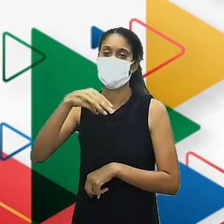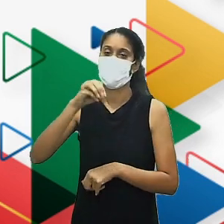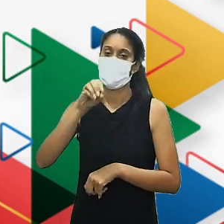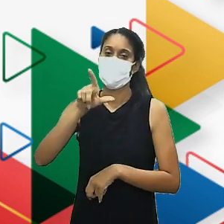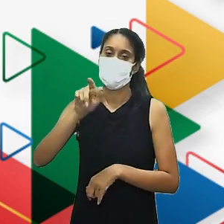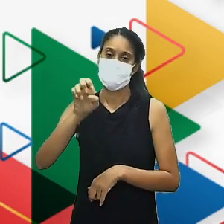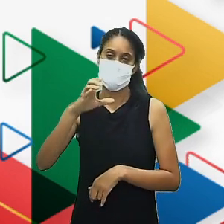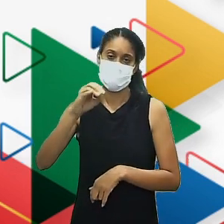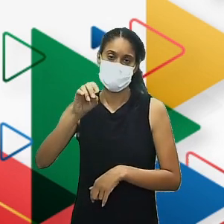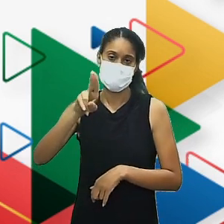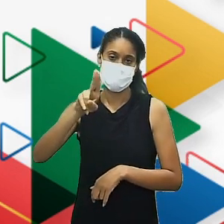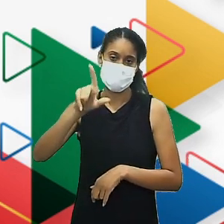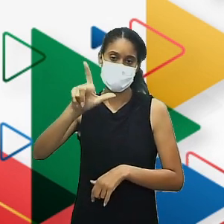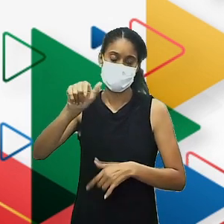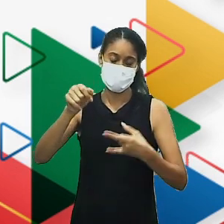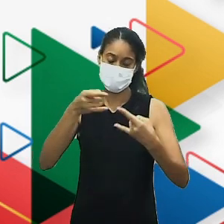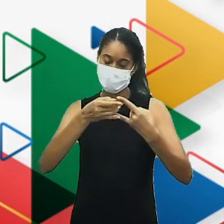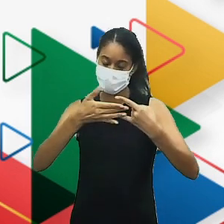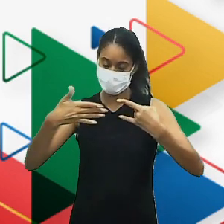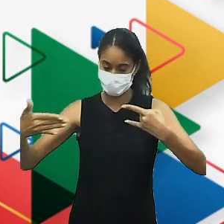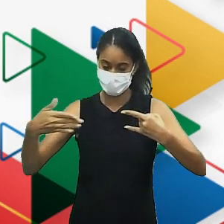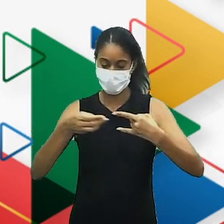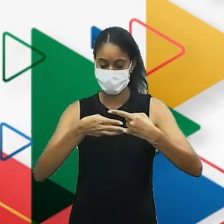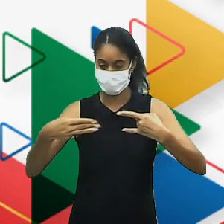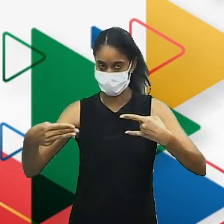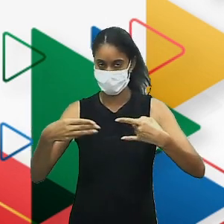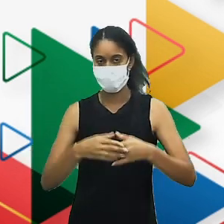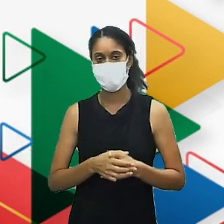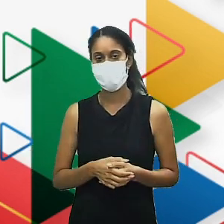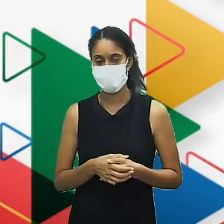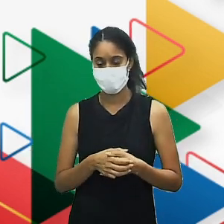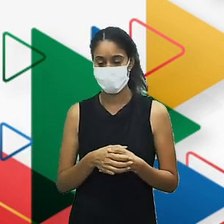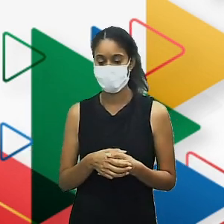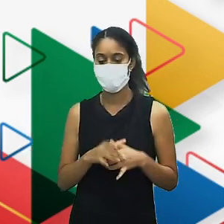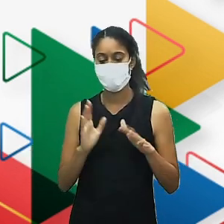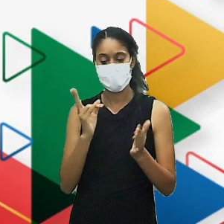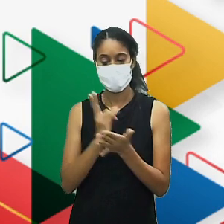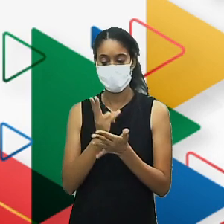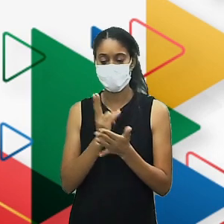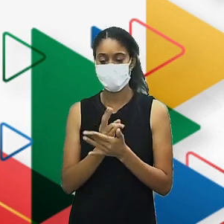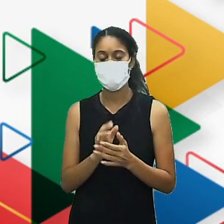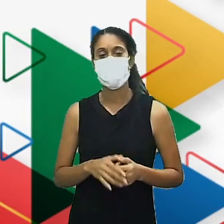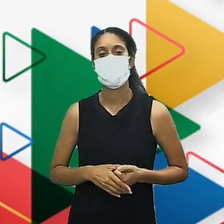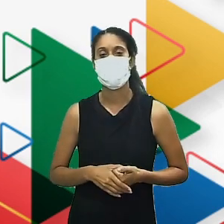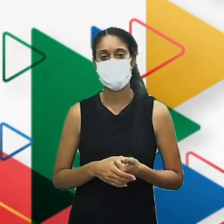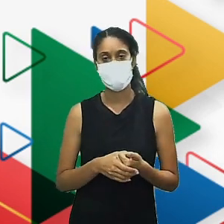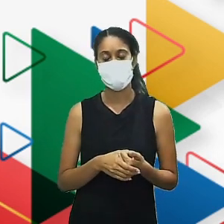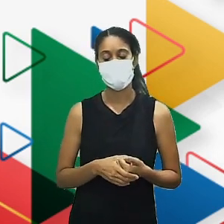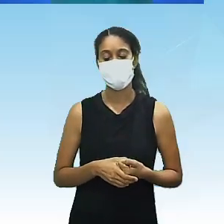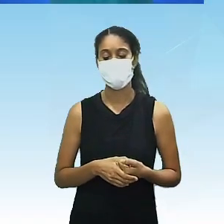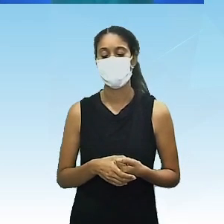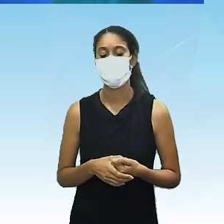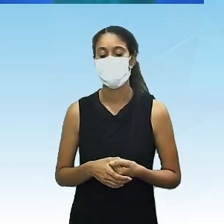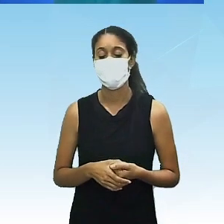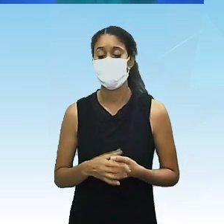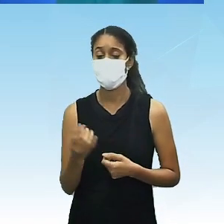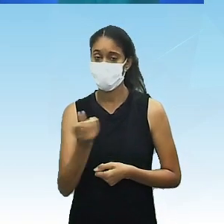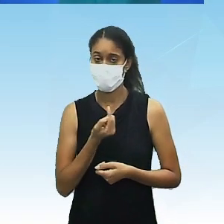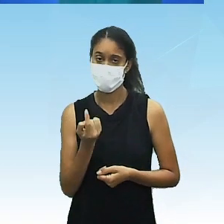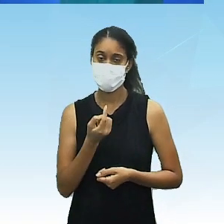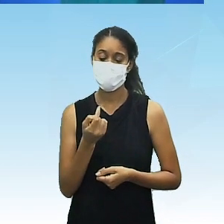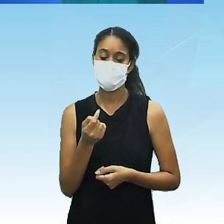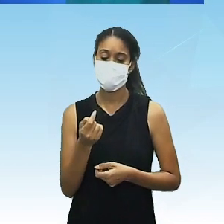sempre assumir carga -1 ou +7. É sempre aquela vibe, tá? Se ele está sozinho, ele assume o NOx